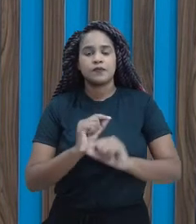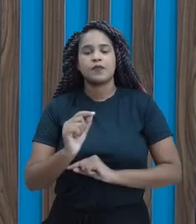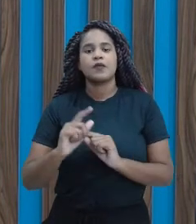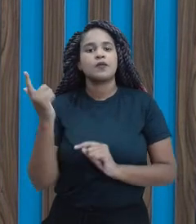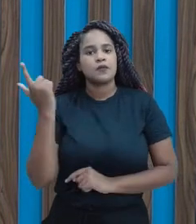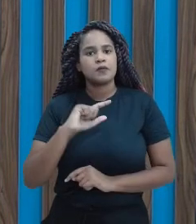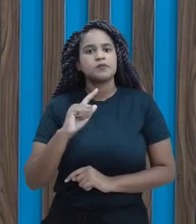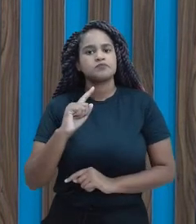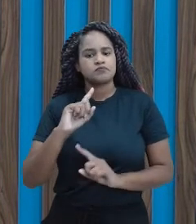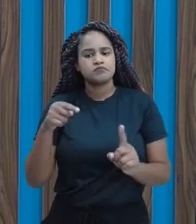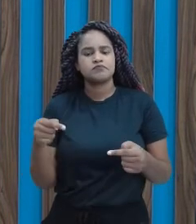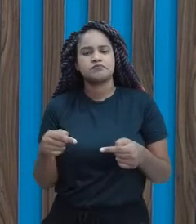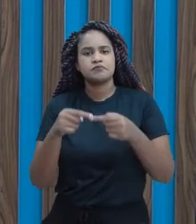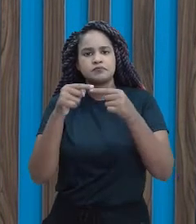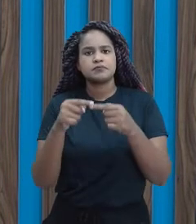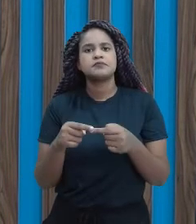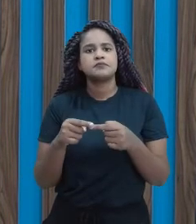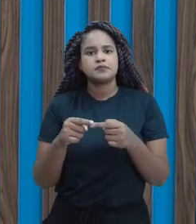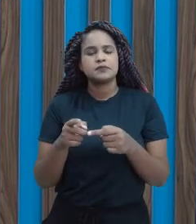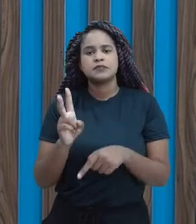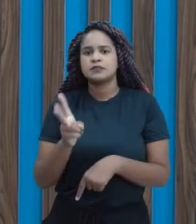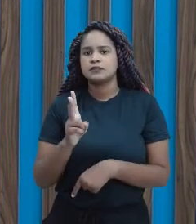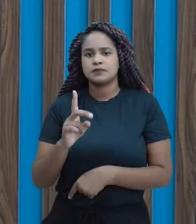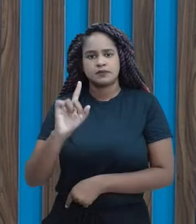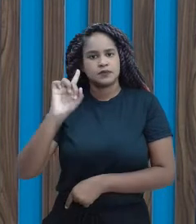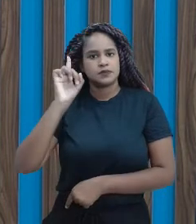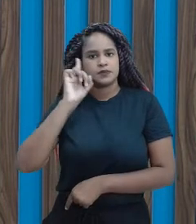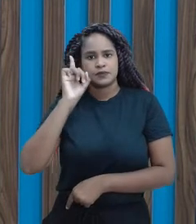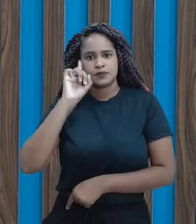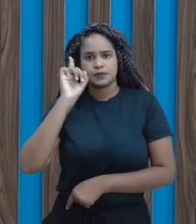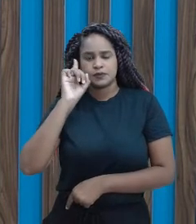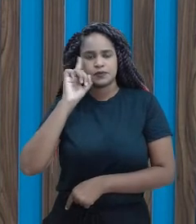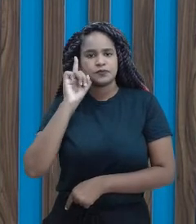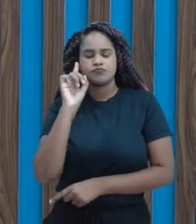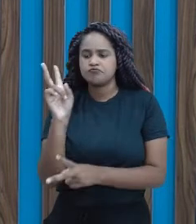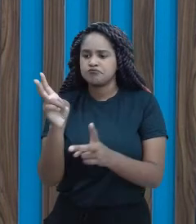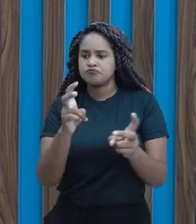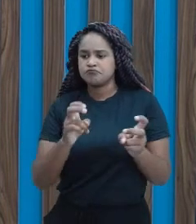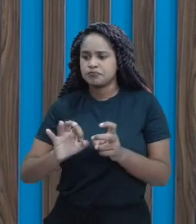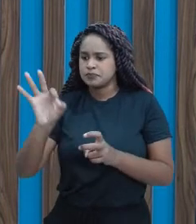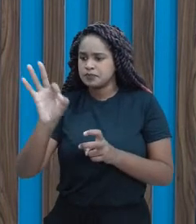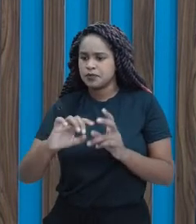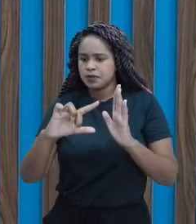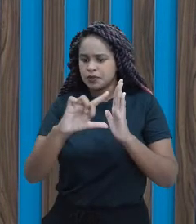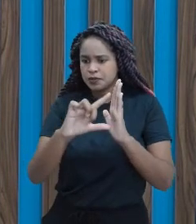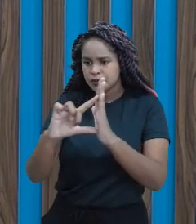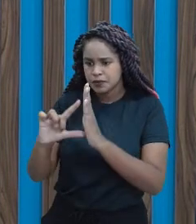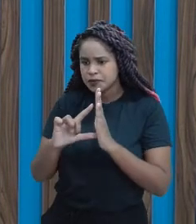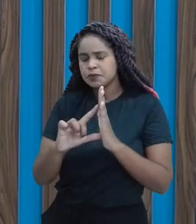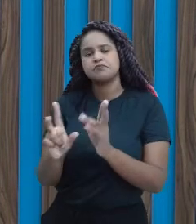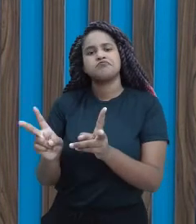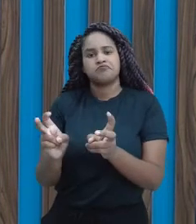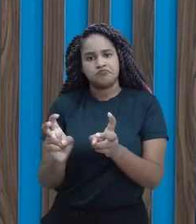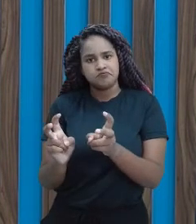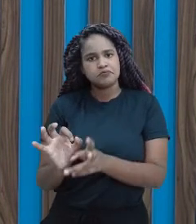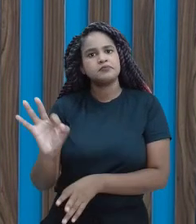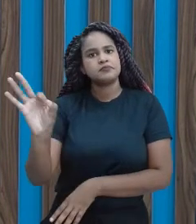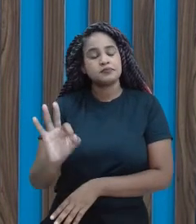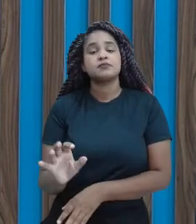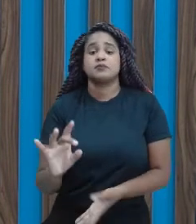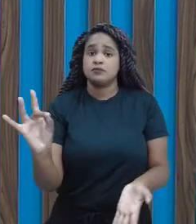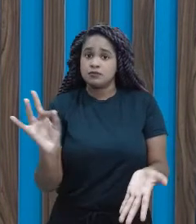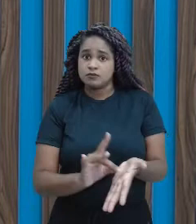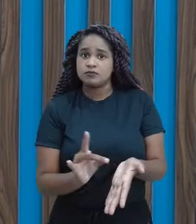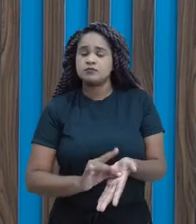reconhece, né, frequentemente no dia a dia, né, o uso da porcentagem nas lojas, muitas vezes. Então, é isso aí, Marcelo.